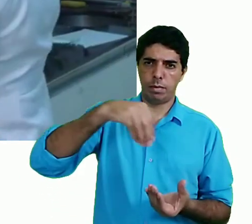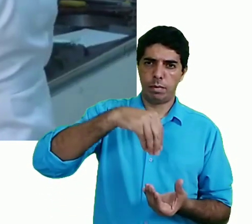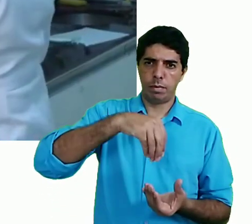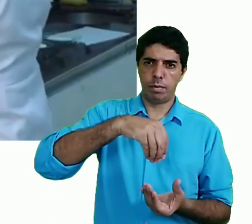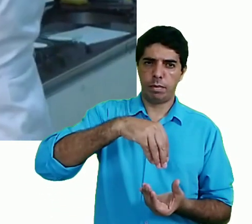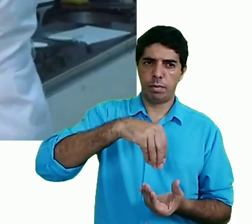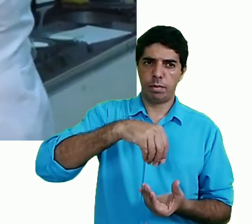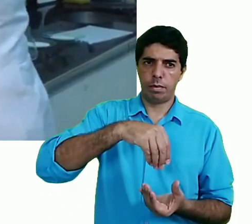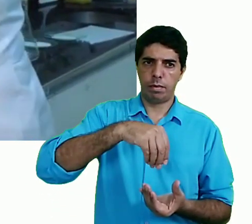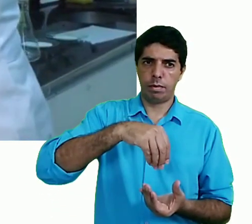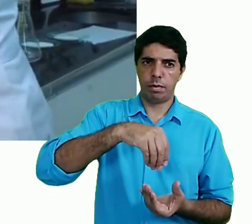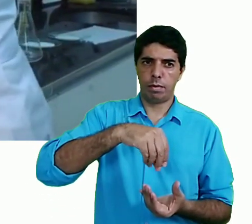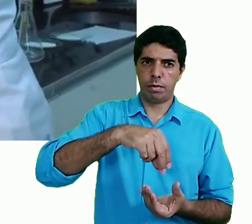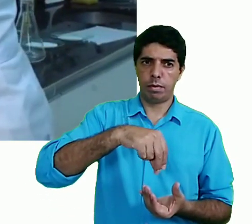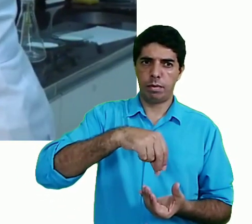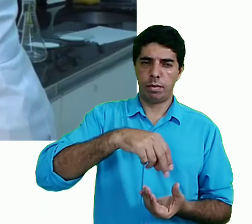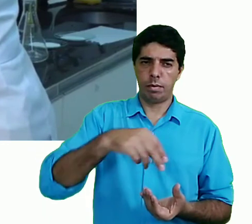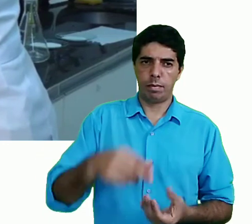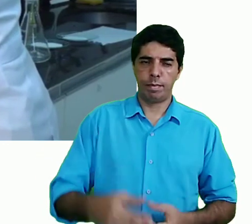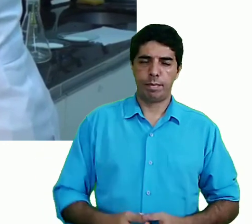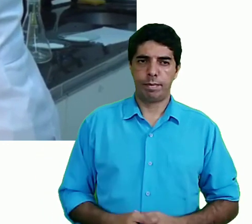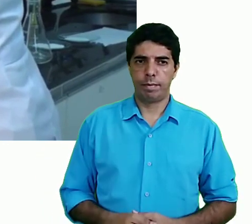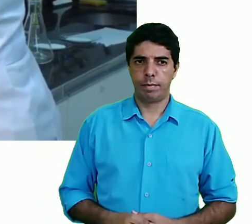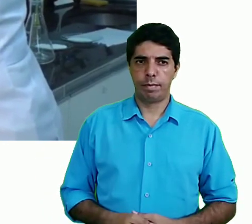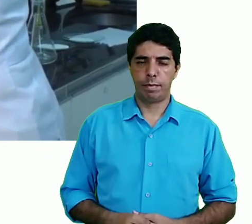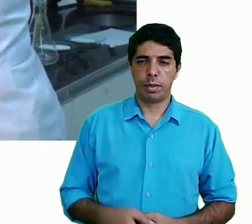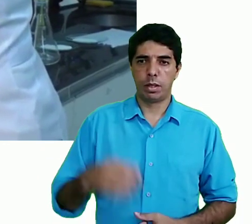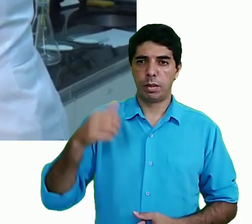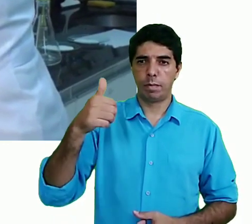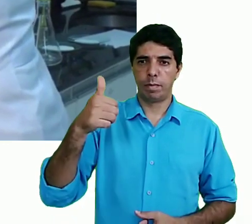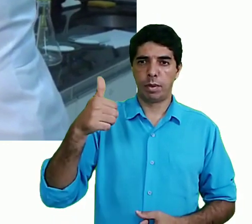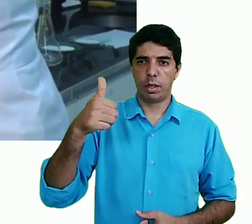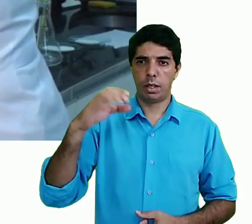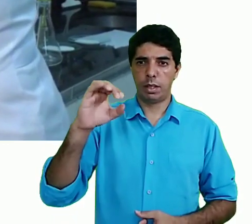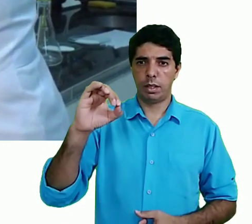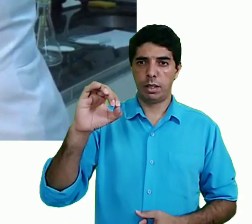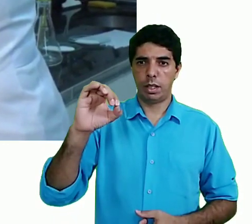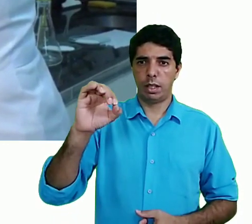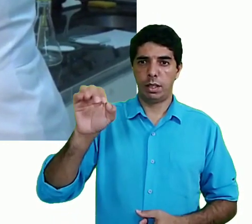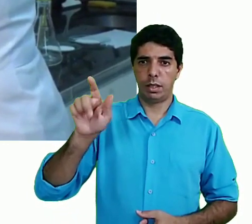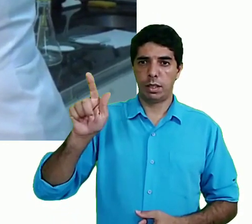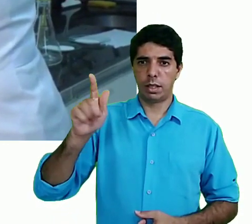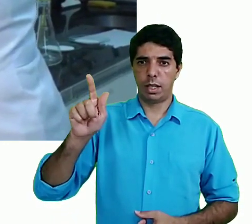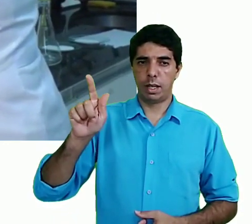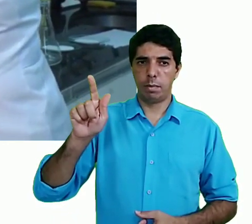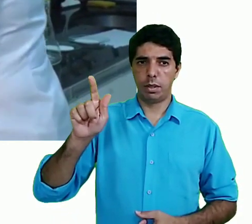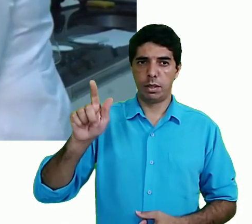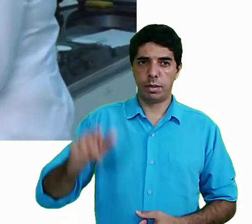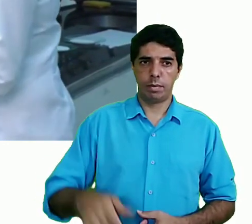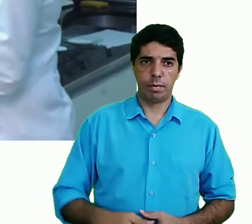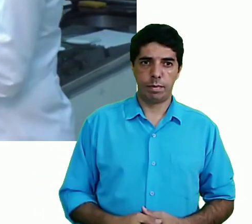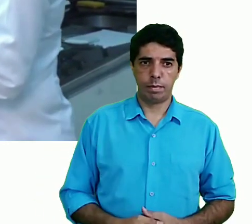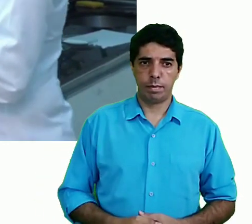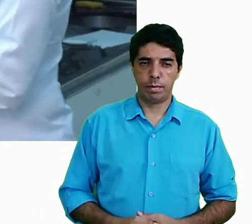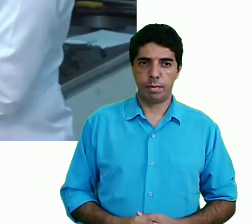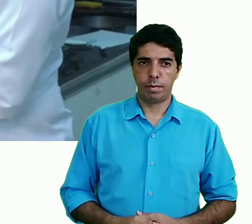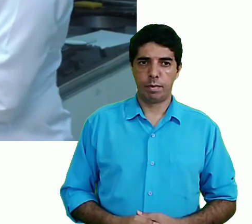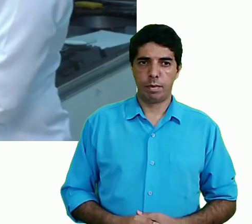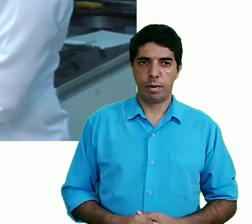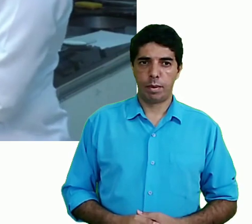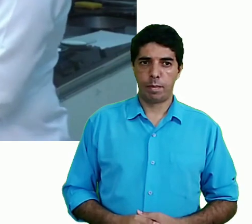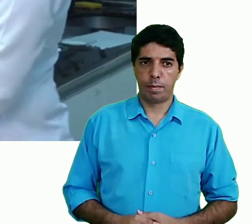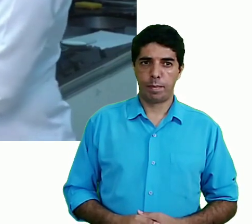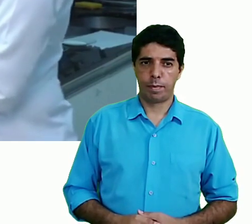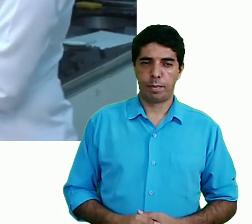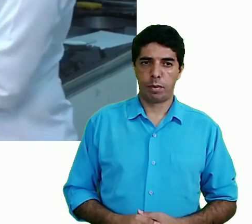umidade. Então, nós iremos pesar as 10 gramas. Lembrando que os capítulos